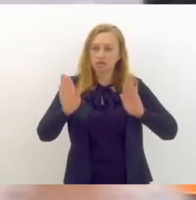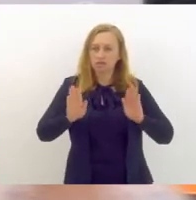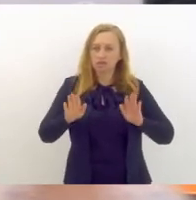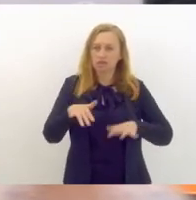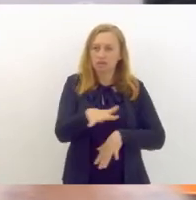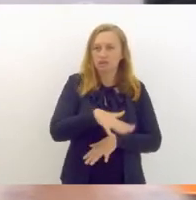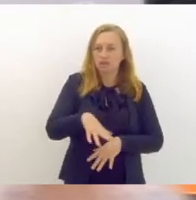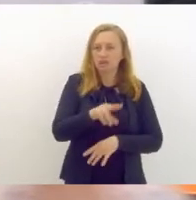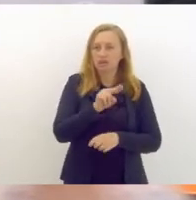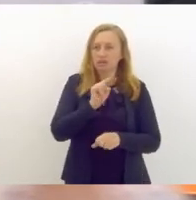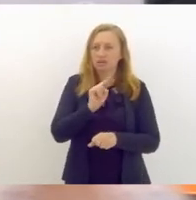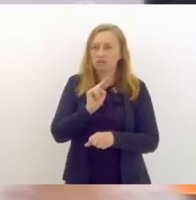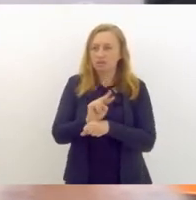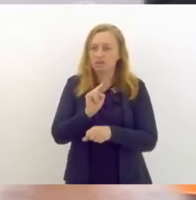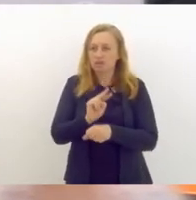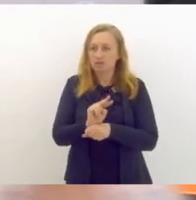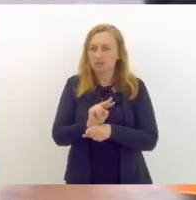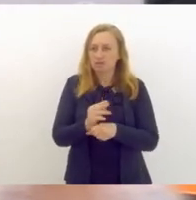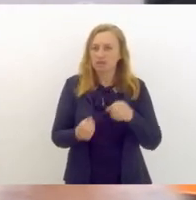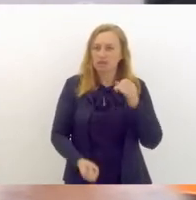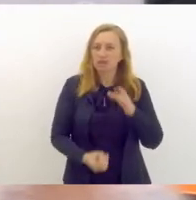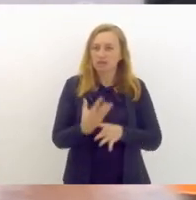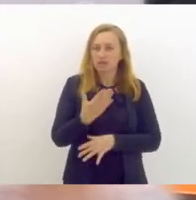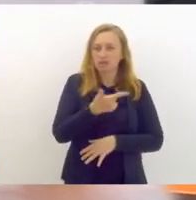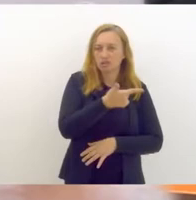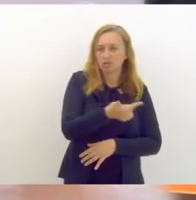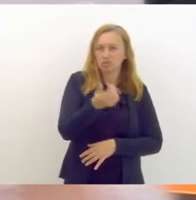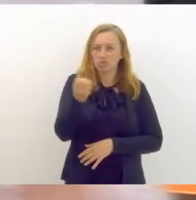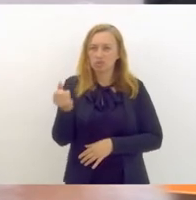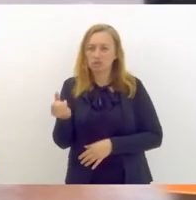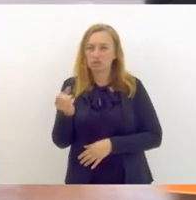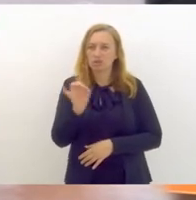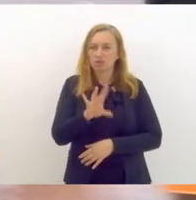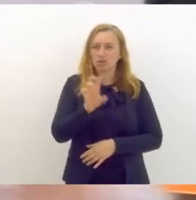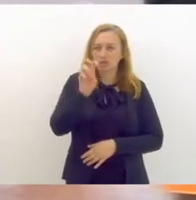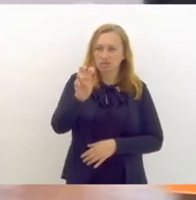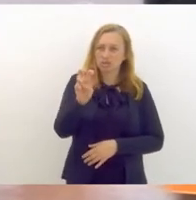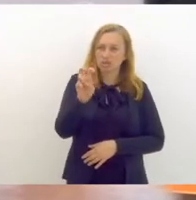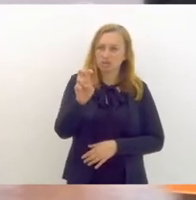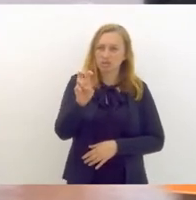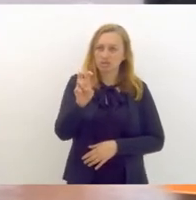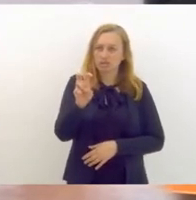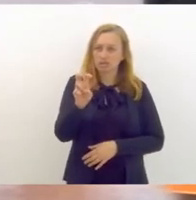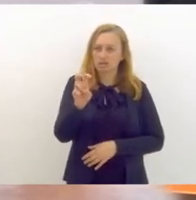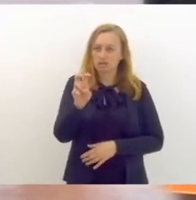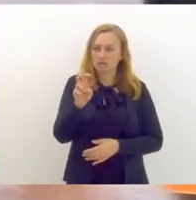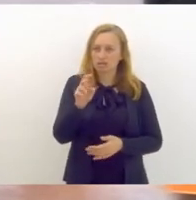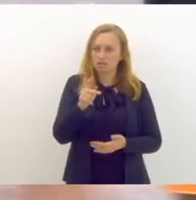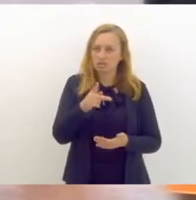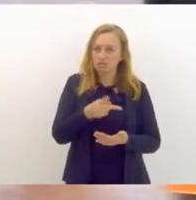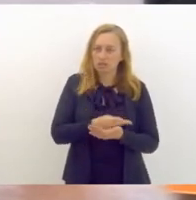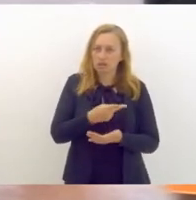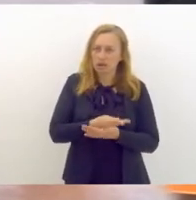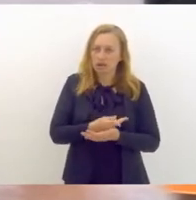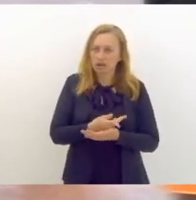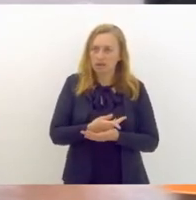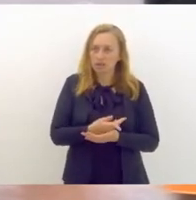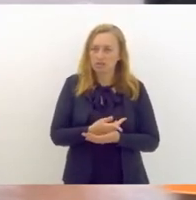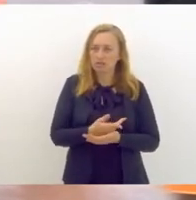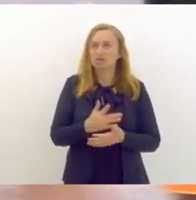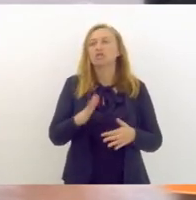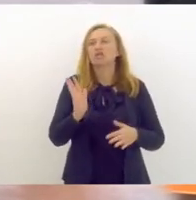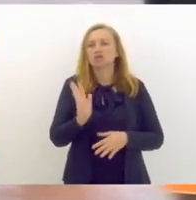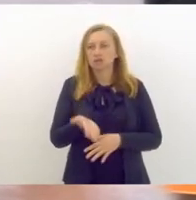de conservação, desde a sua criação em 2016, apenas 5 foram indeferidos e parcialmente. Ou seja,